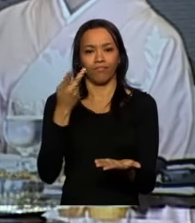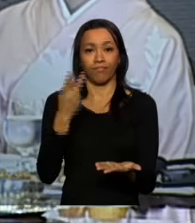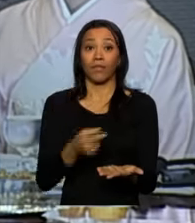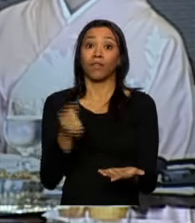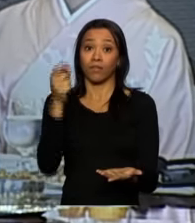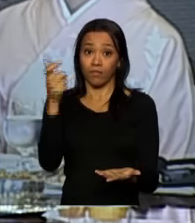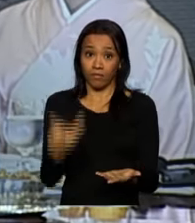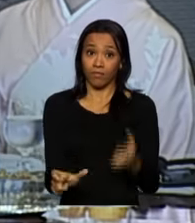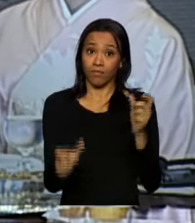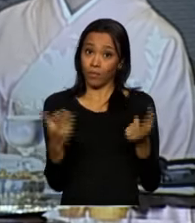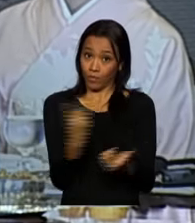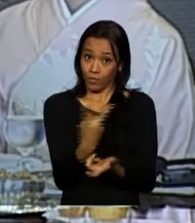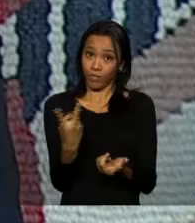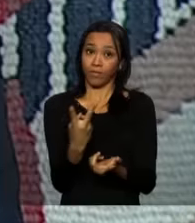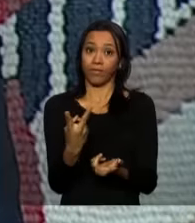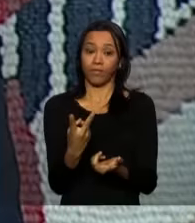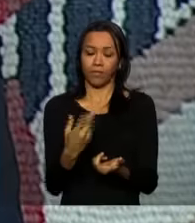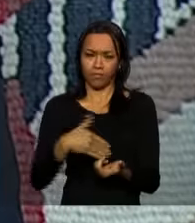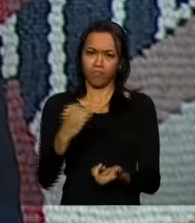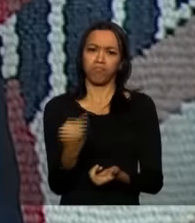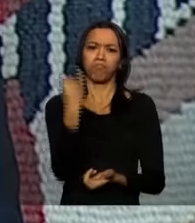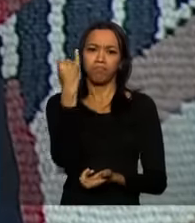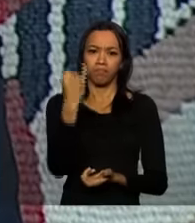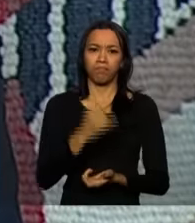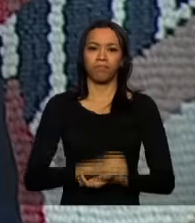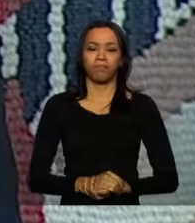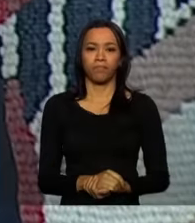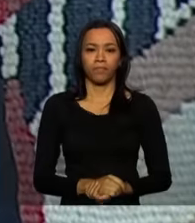com relevância ainda maior.